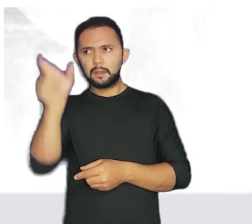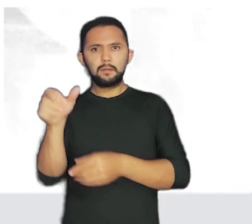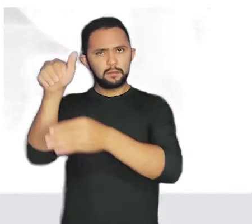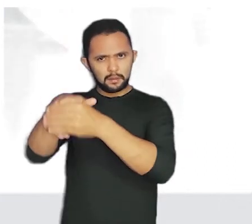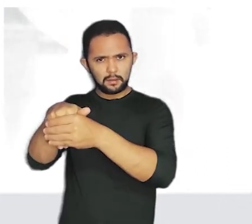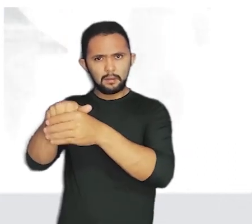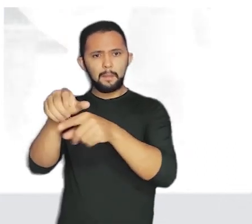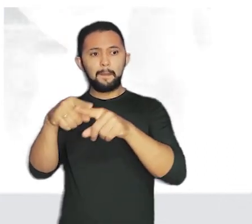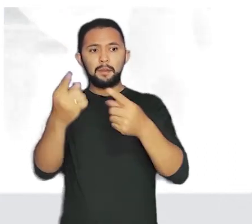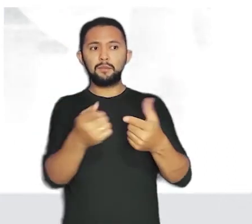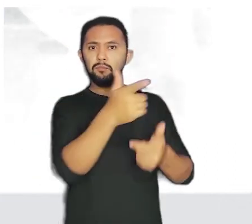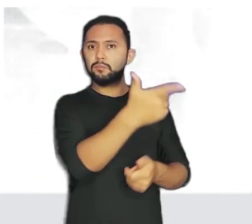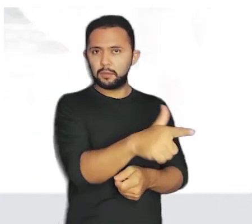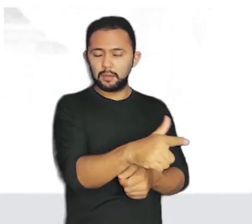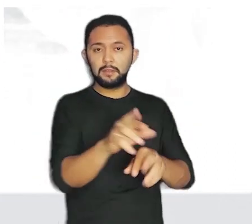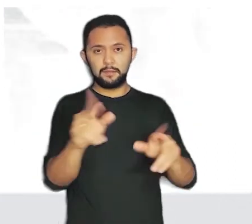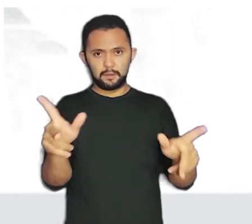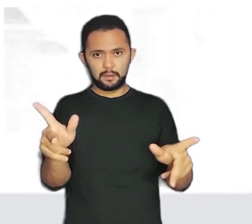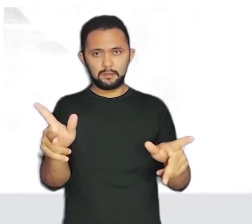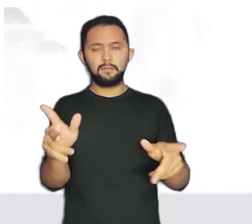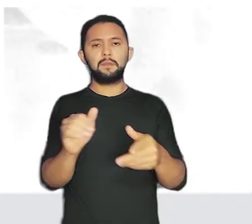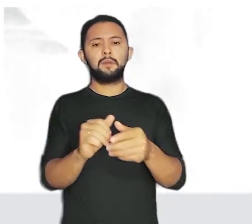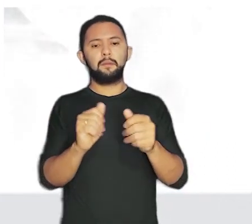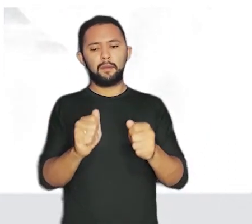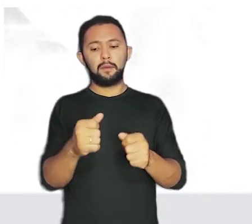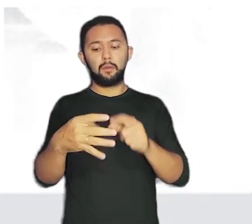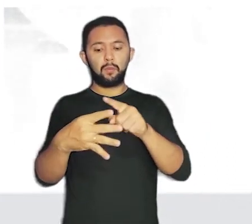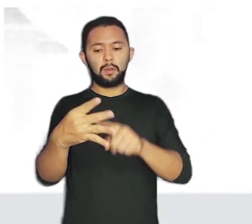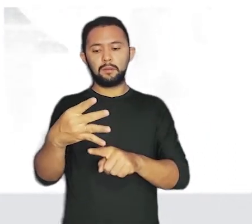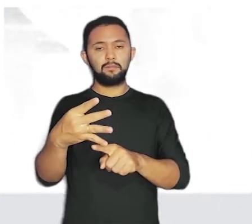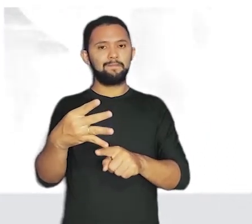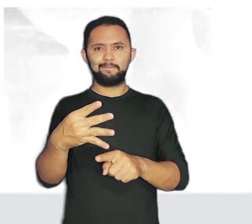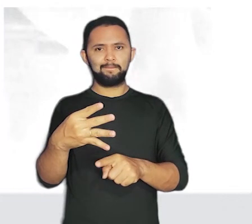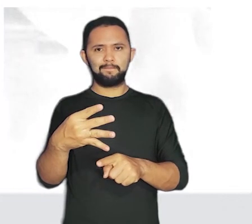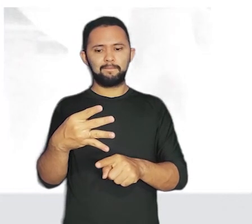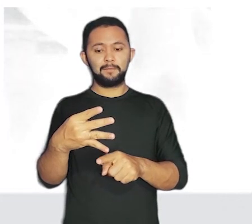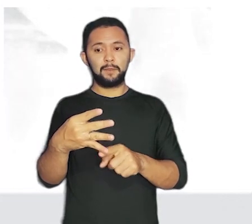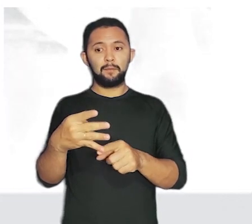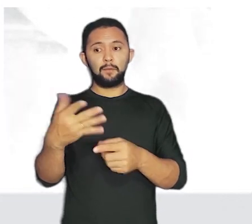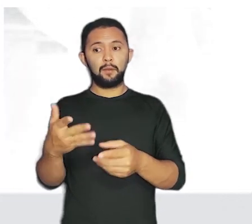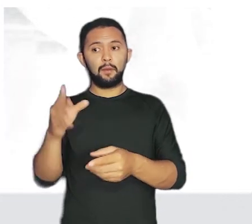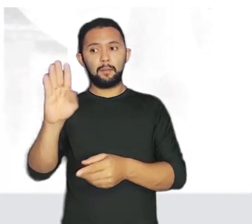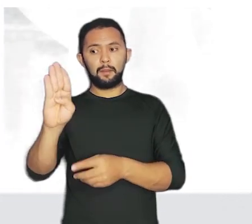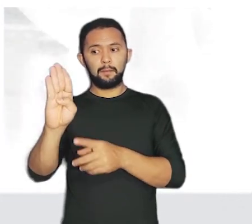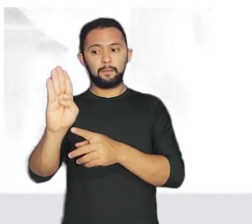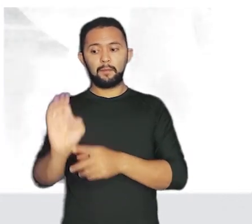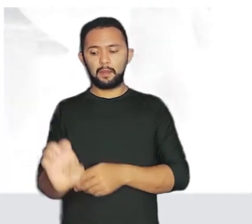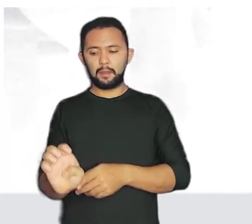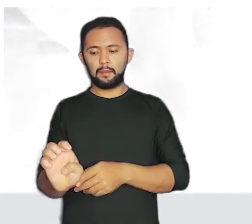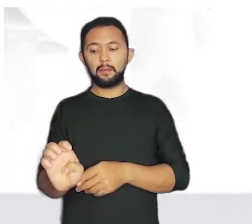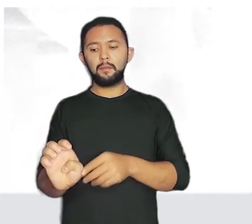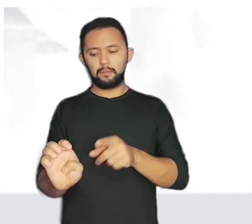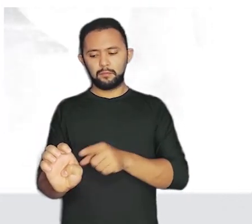alguma, tá? Então a 4 é falsa. Então eu posso eliminar aqui a letra B e posso eliminar a letra E. Opa, sobrou aí